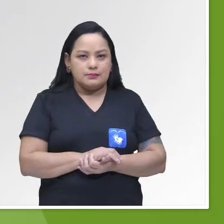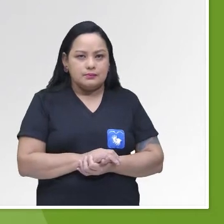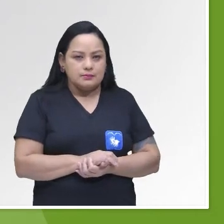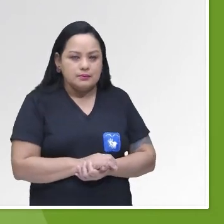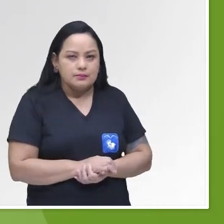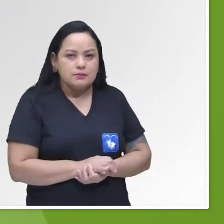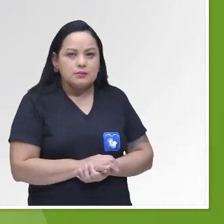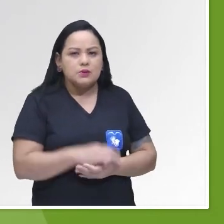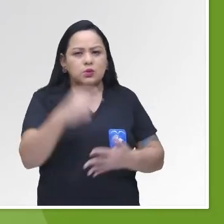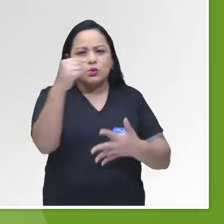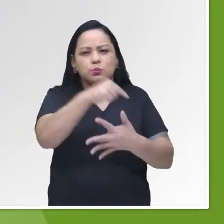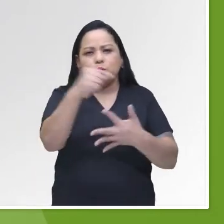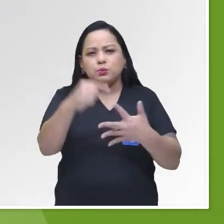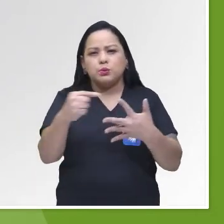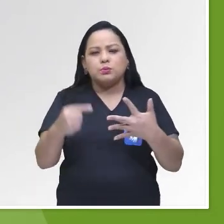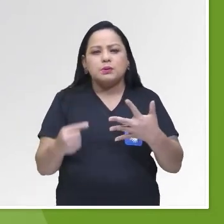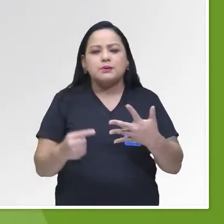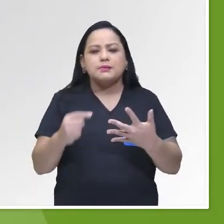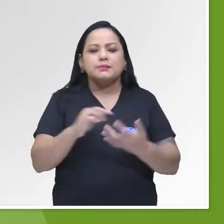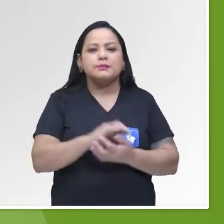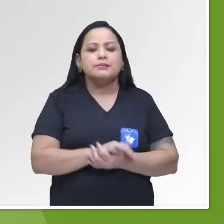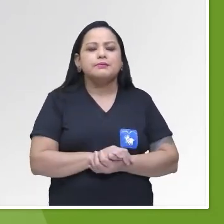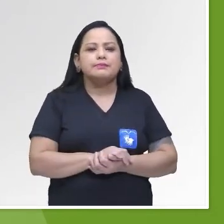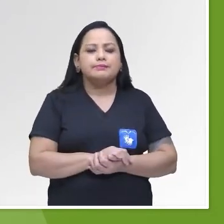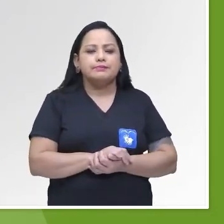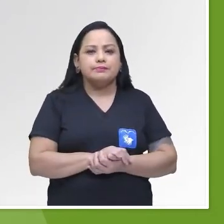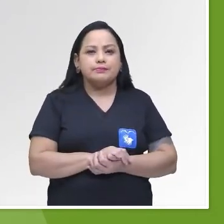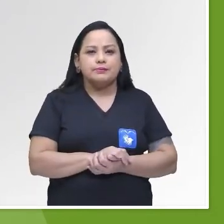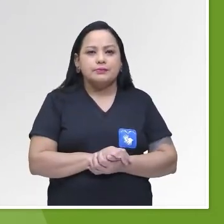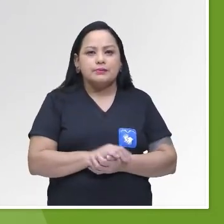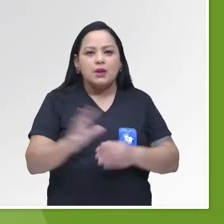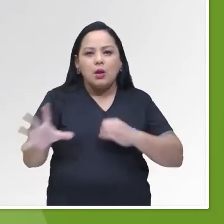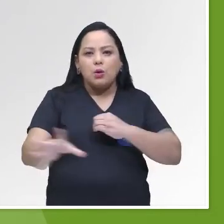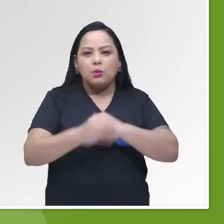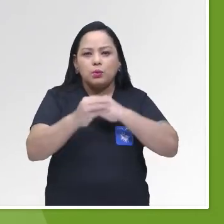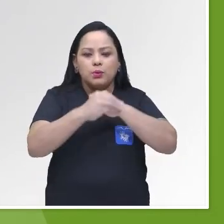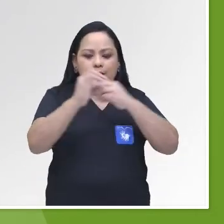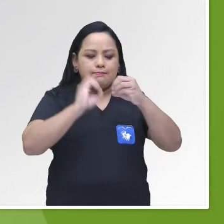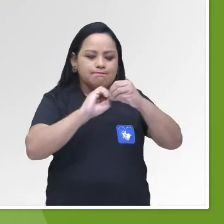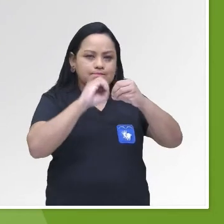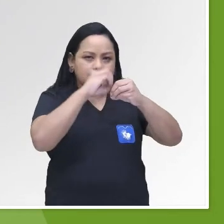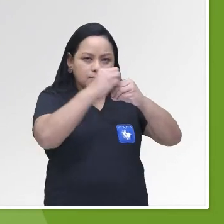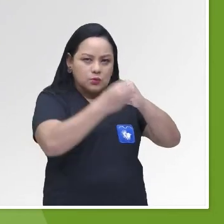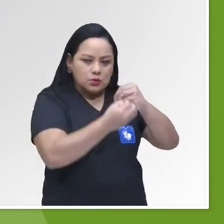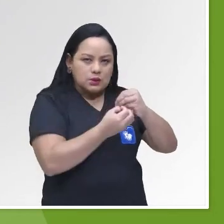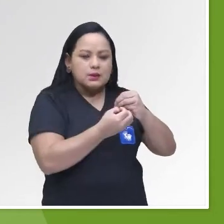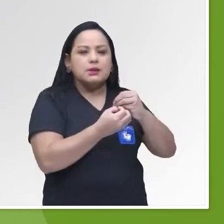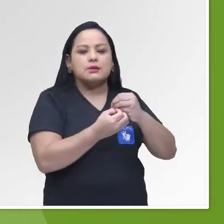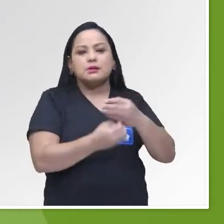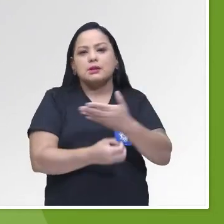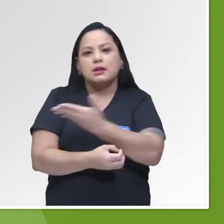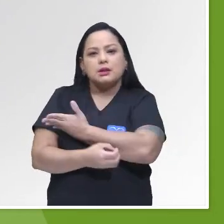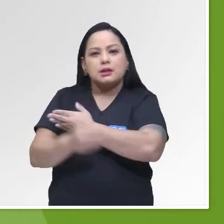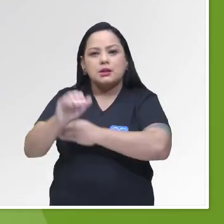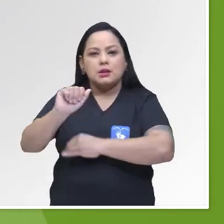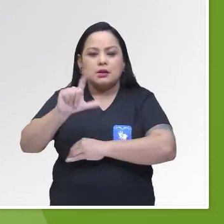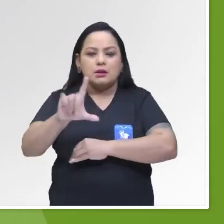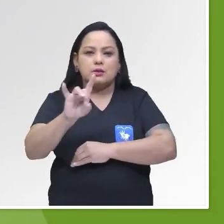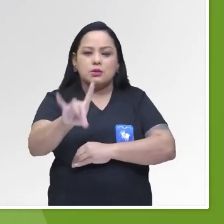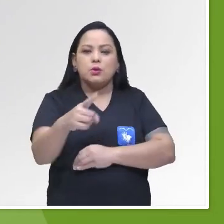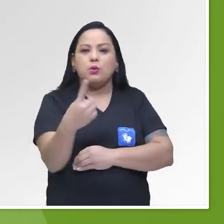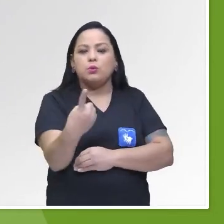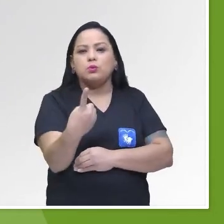os elementos que formam a molécula, né? Neste caso do alumínio, eu tenho apenas